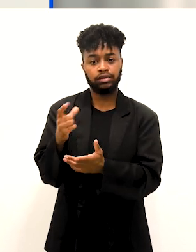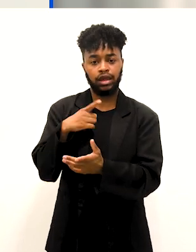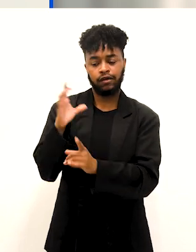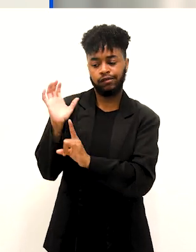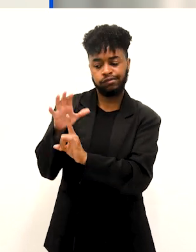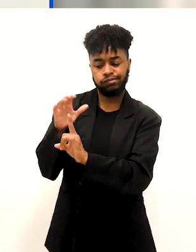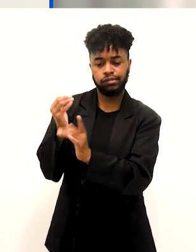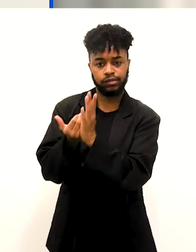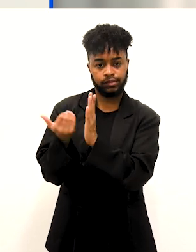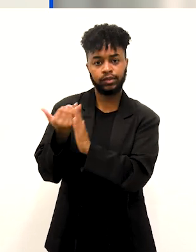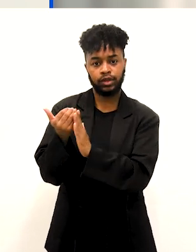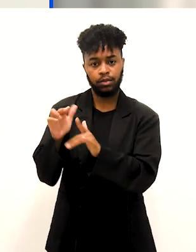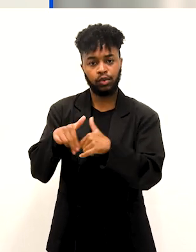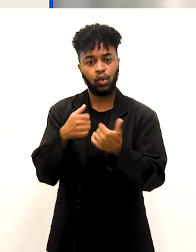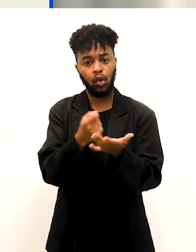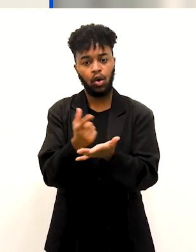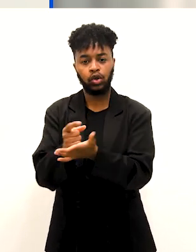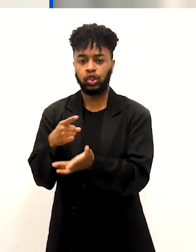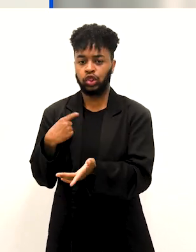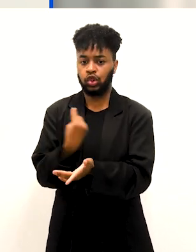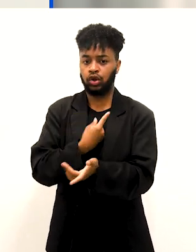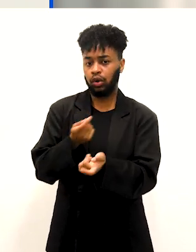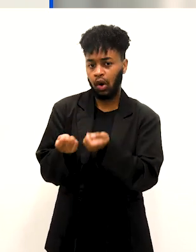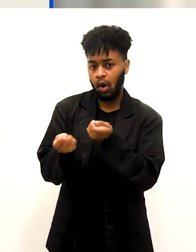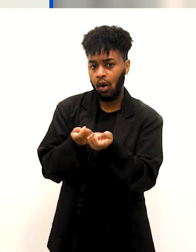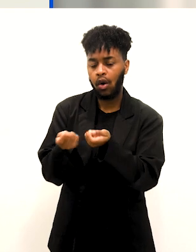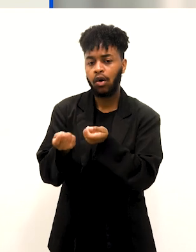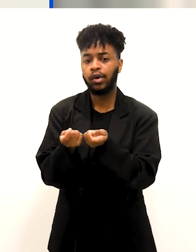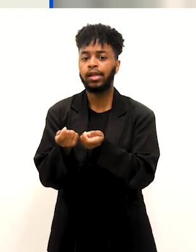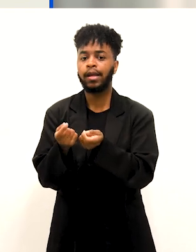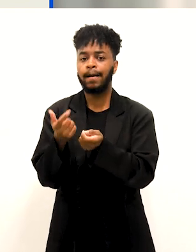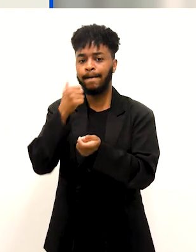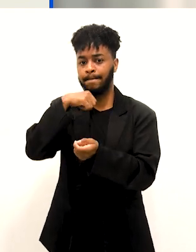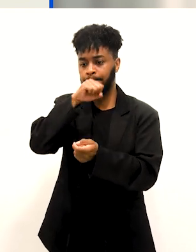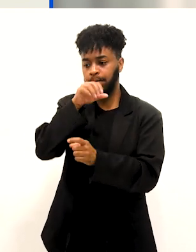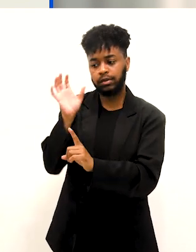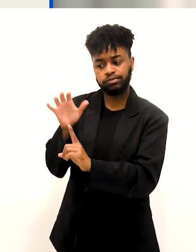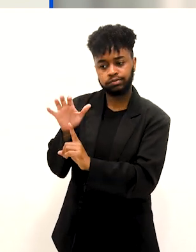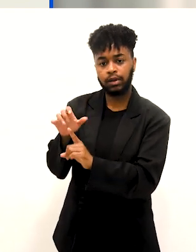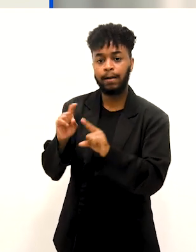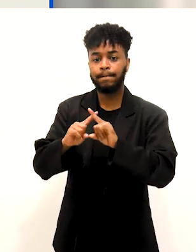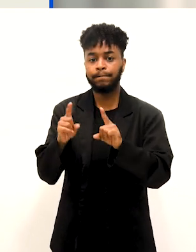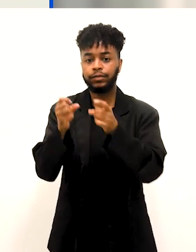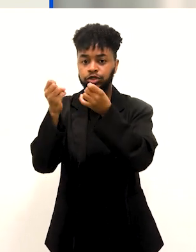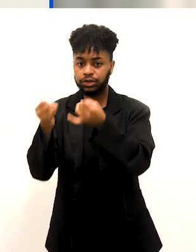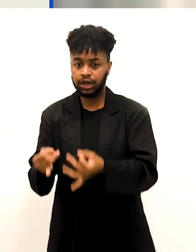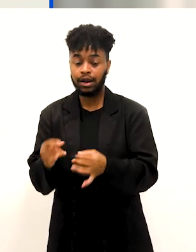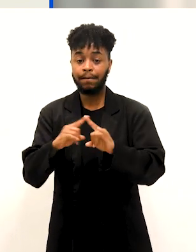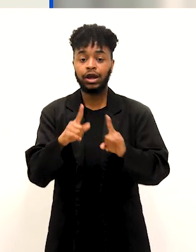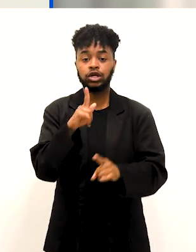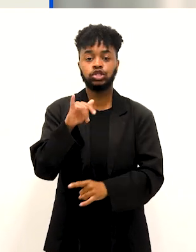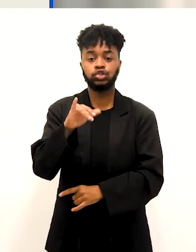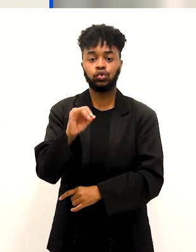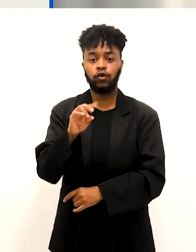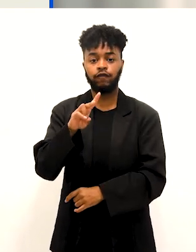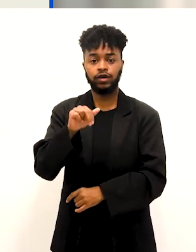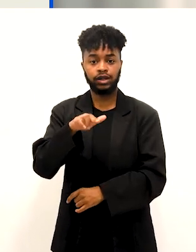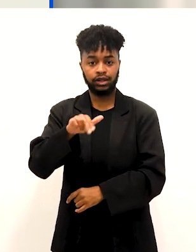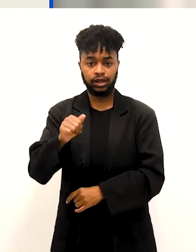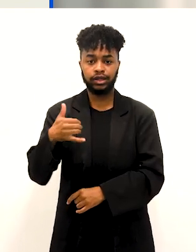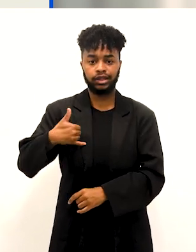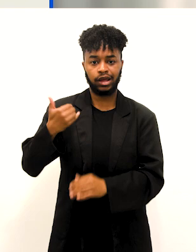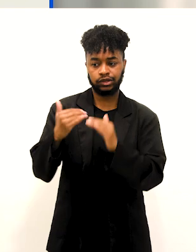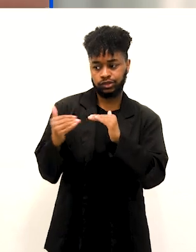influenciada, né, pelo consumo em si. A gente vai regulando, a gente vai dosando, a mãe vai dosando, vai orientando, vai explicando. Já a Giovana, como ela é